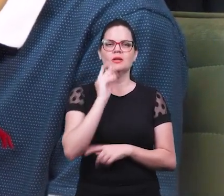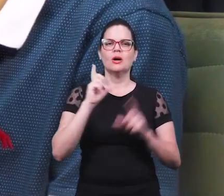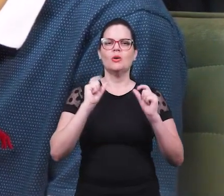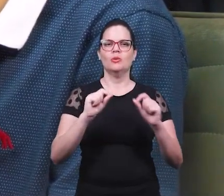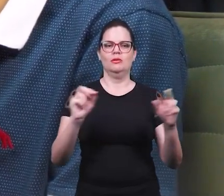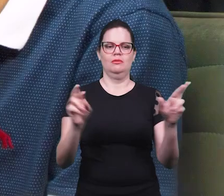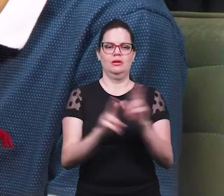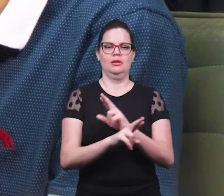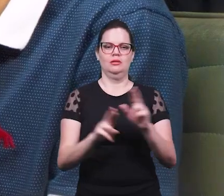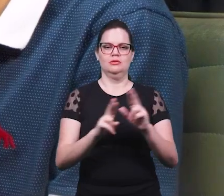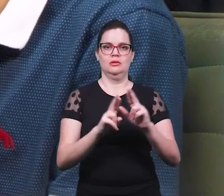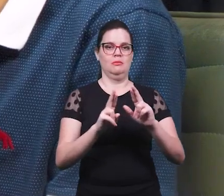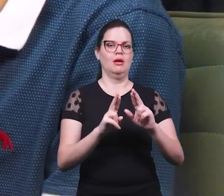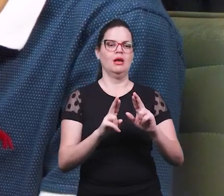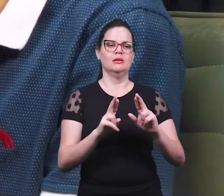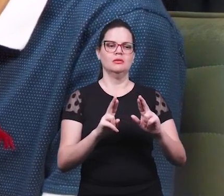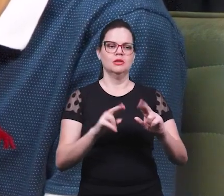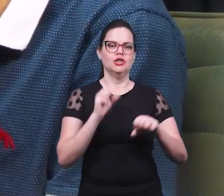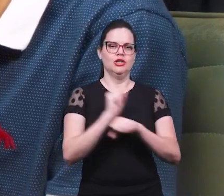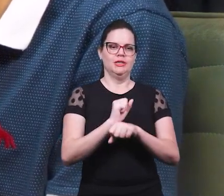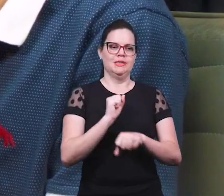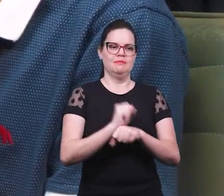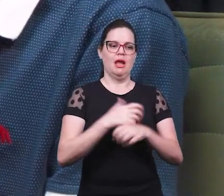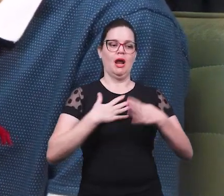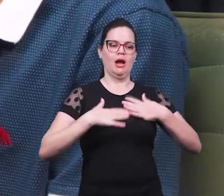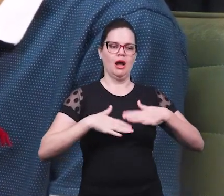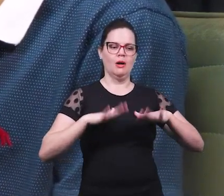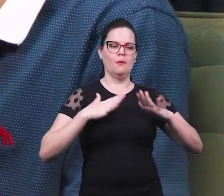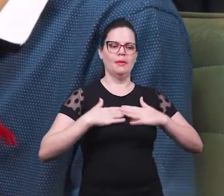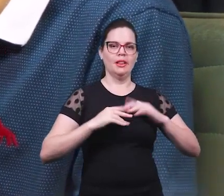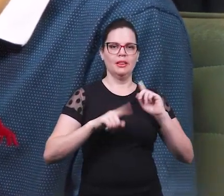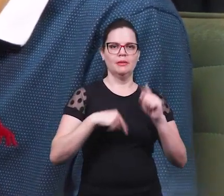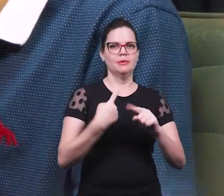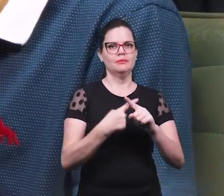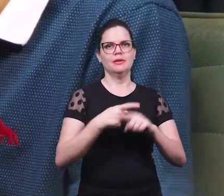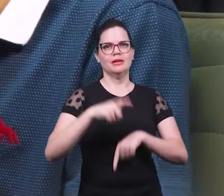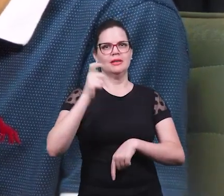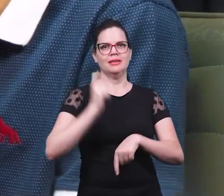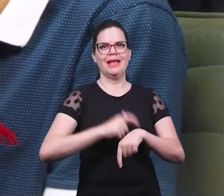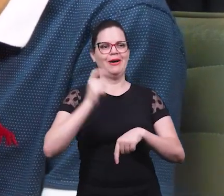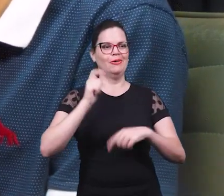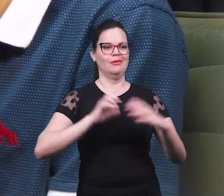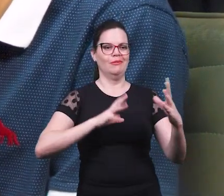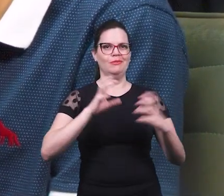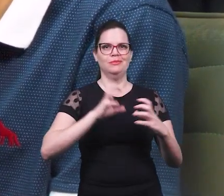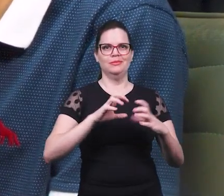deixar o relacionamento bem aberto, a gente espera um ao outro, porque às vezes não é necessariamente algo que